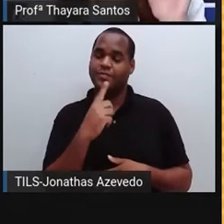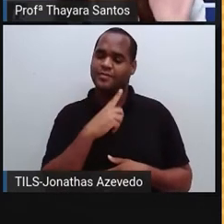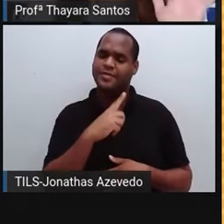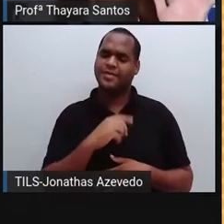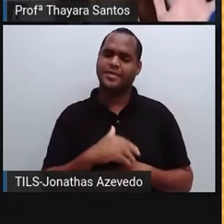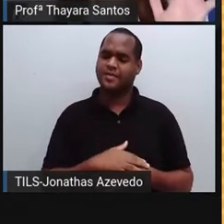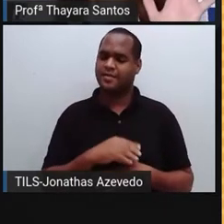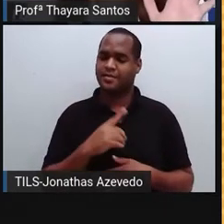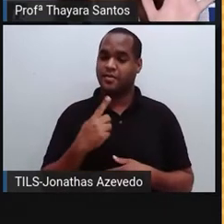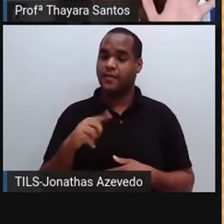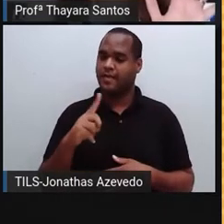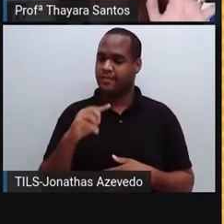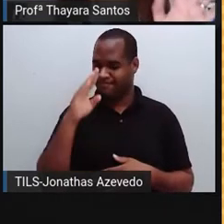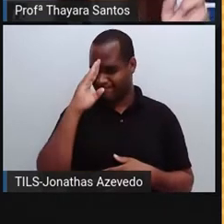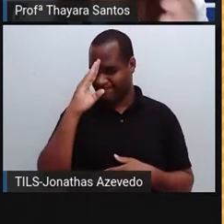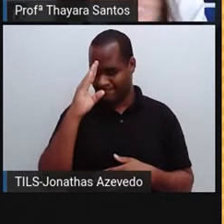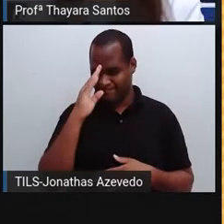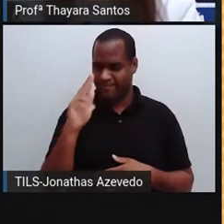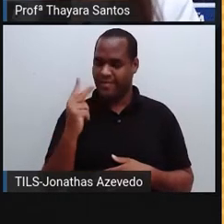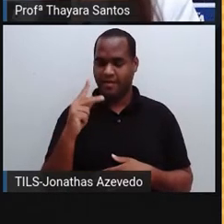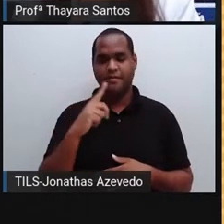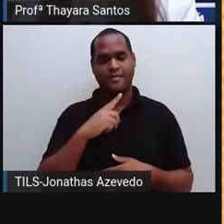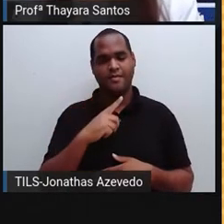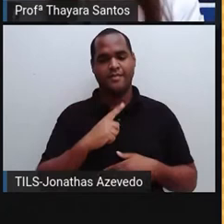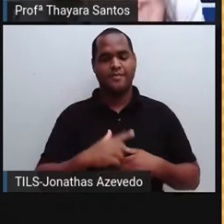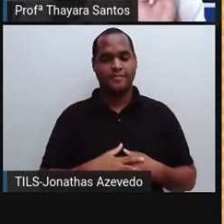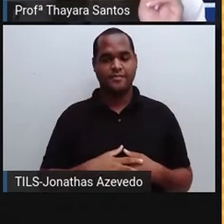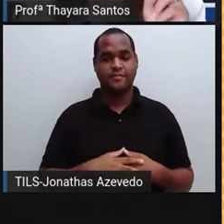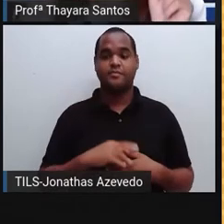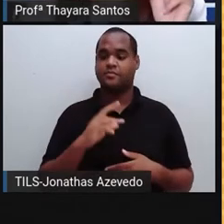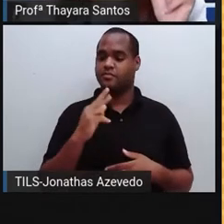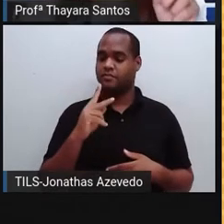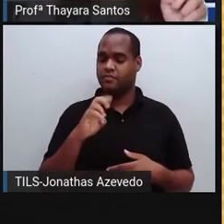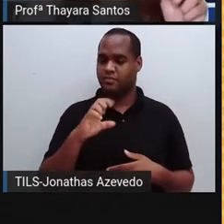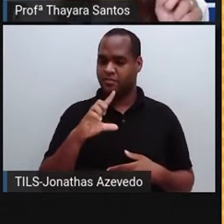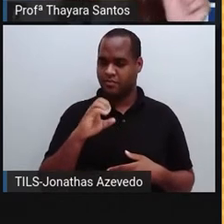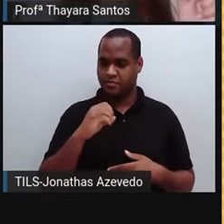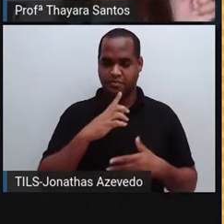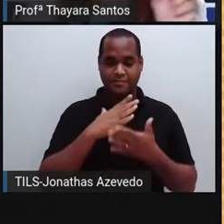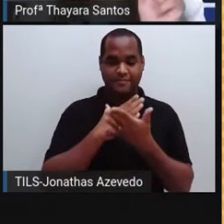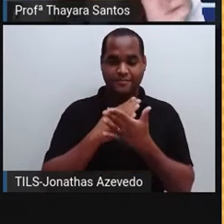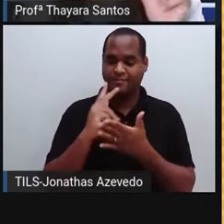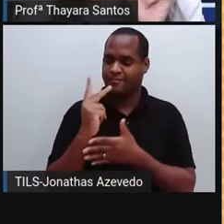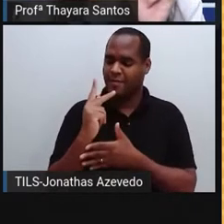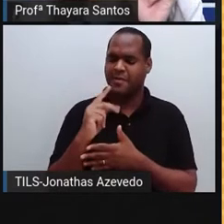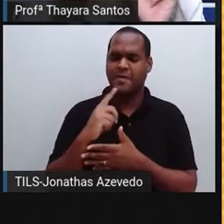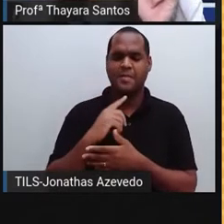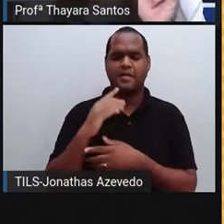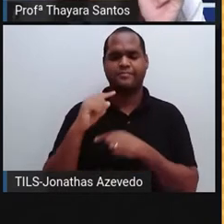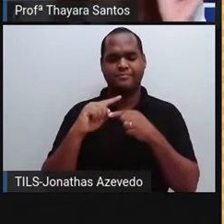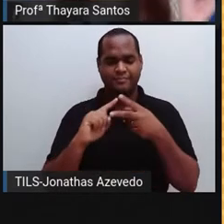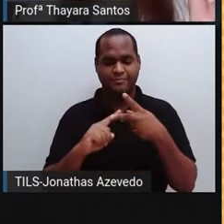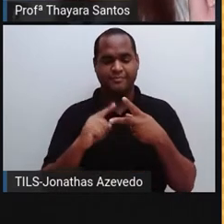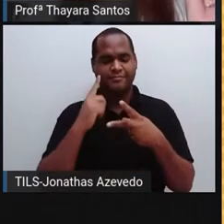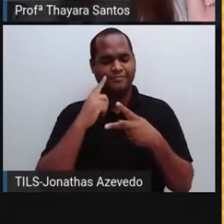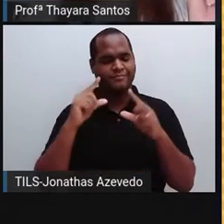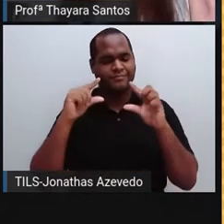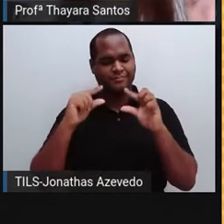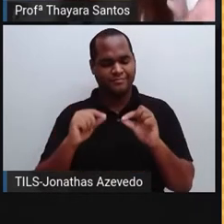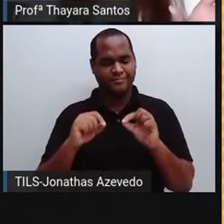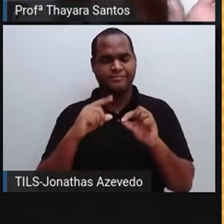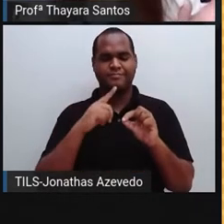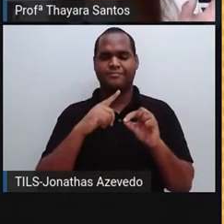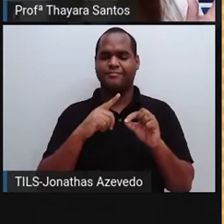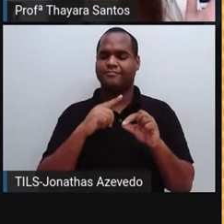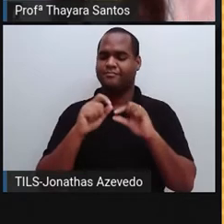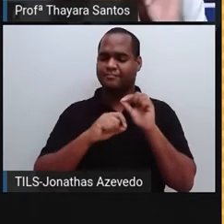teve prioridade, ficou sendo a letra H. O hélio que veio depois, ele ficou com a letra H, mas o Ezinho minúsculo, grudadinho nele